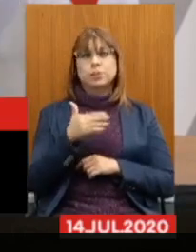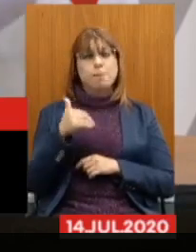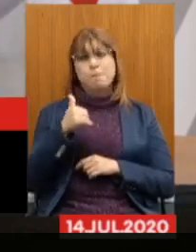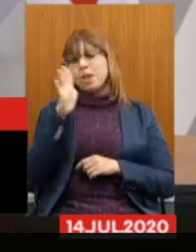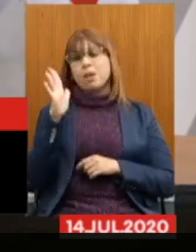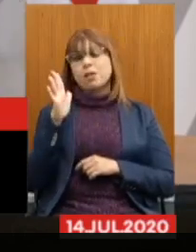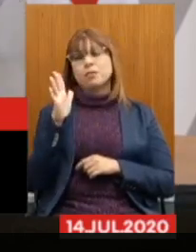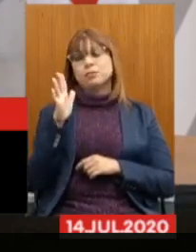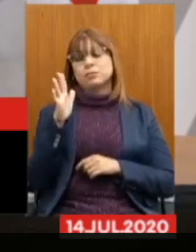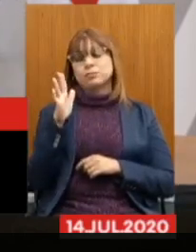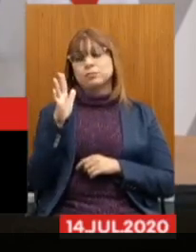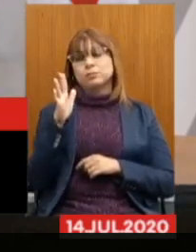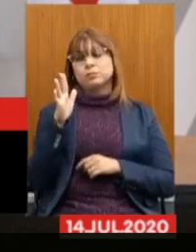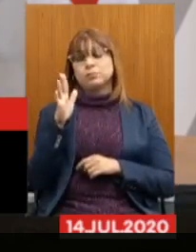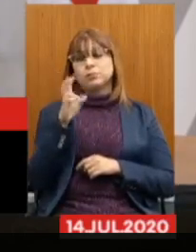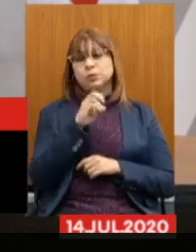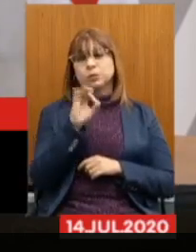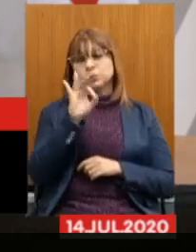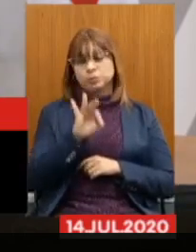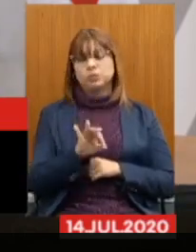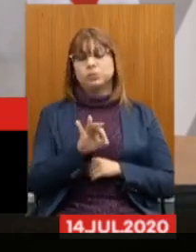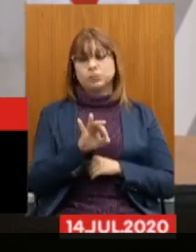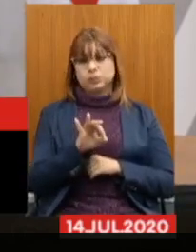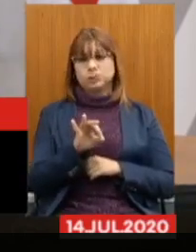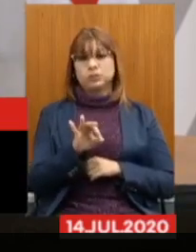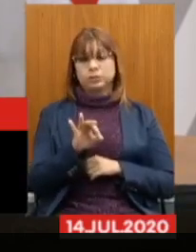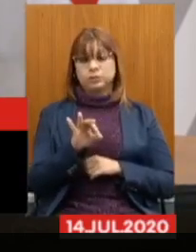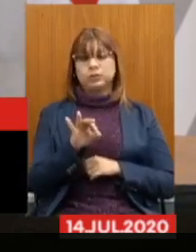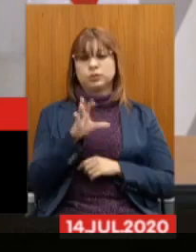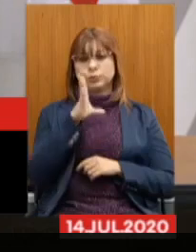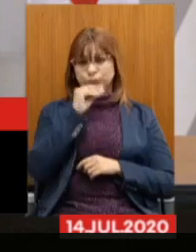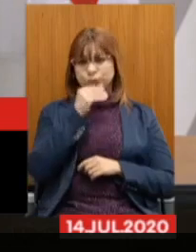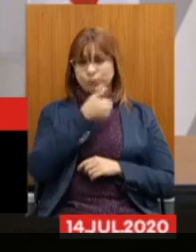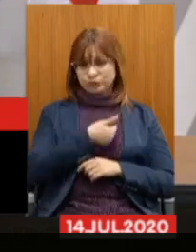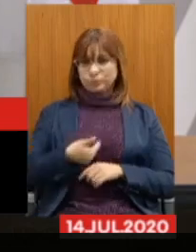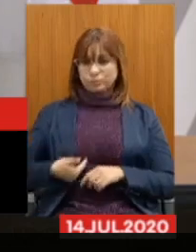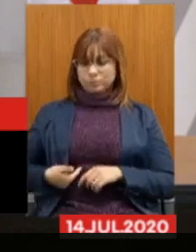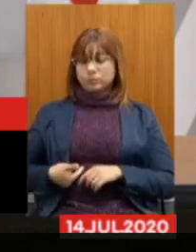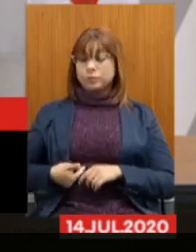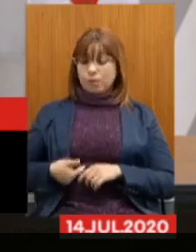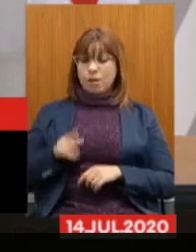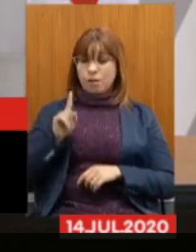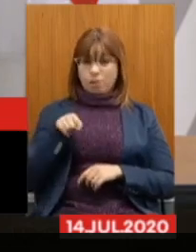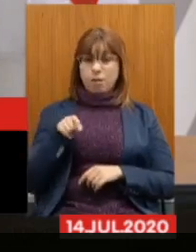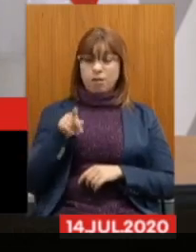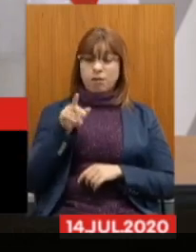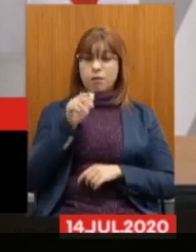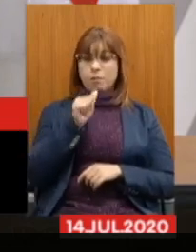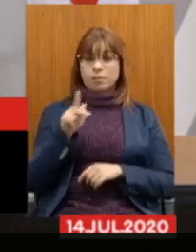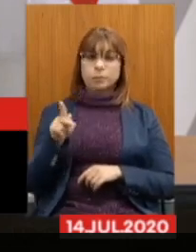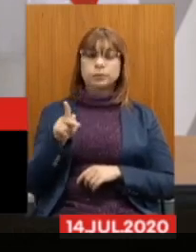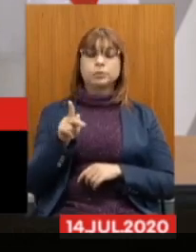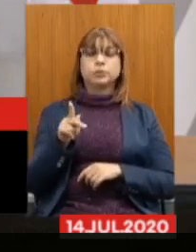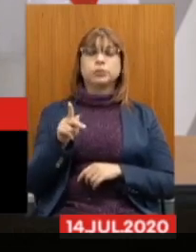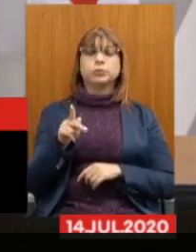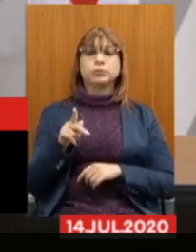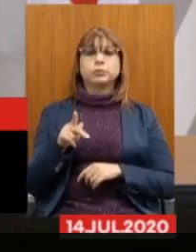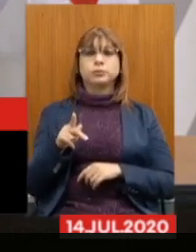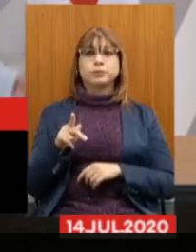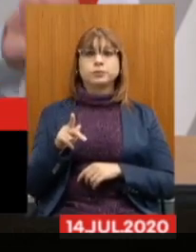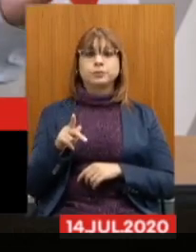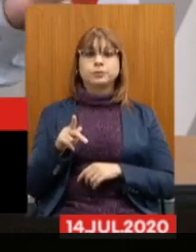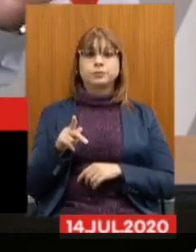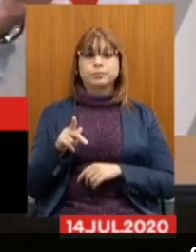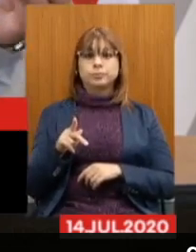metade dos servidores do servidor público. E esses aposentados estão sendo taxados de